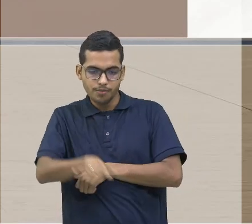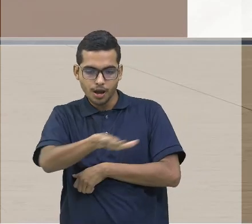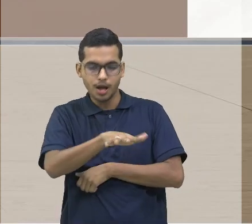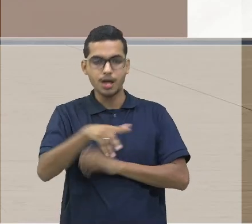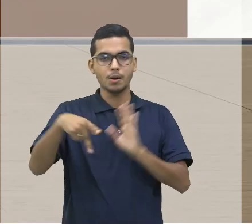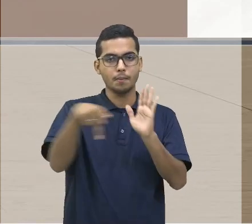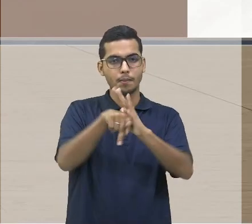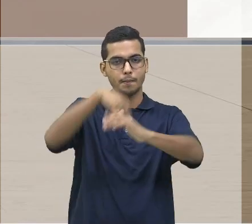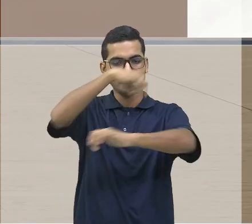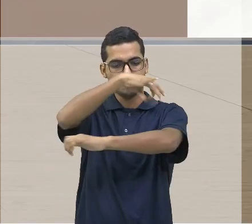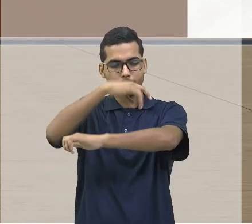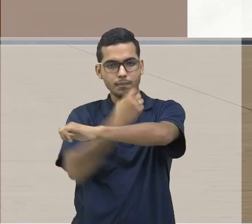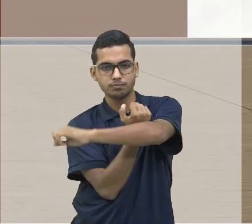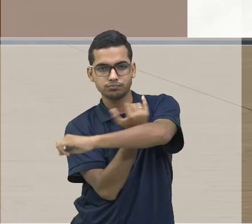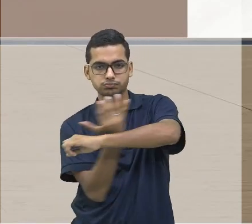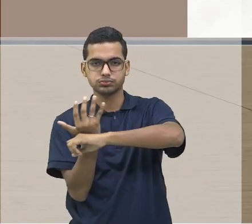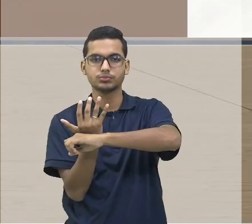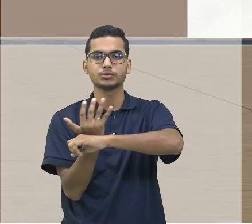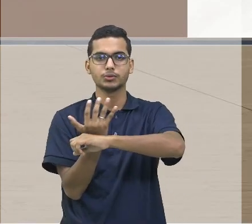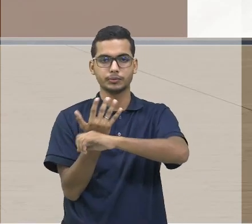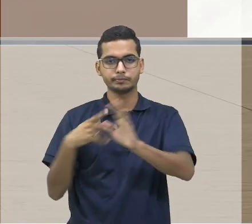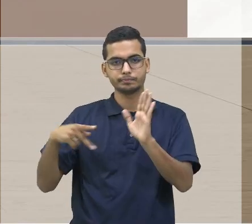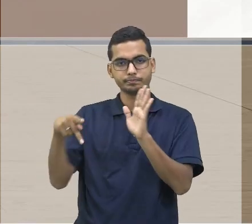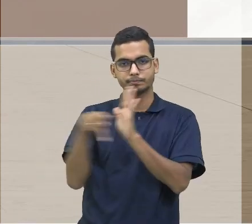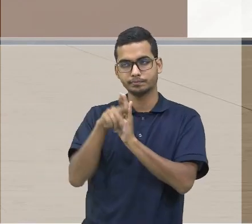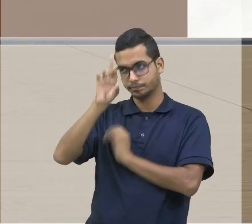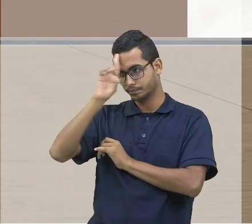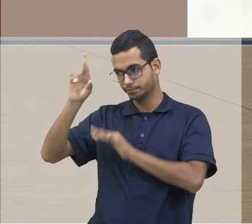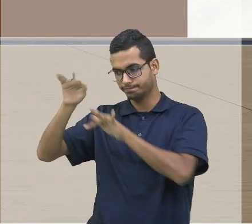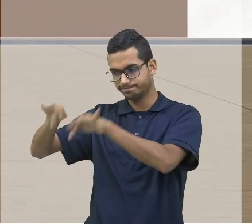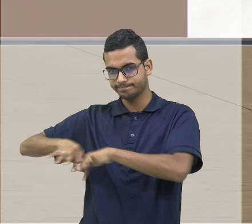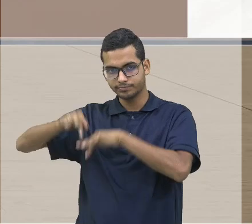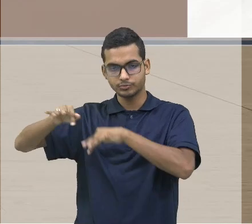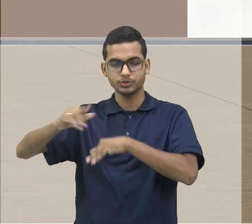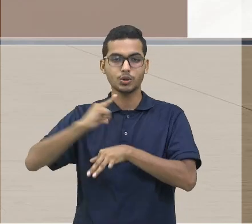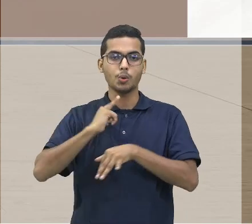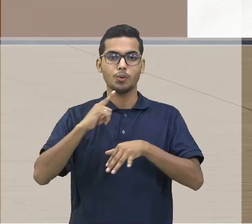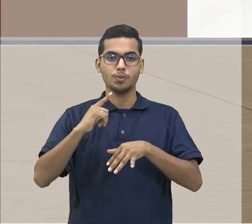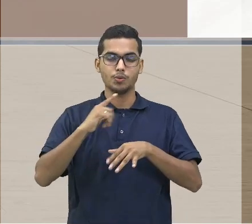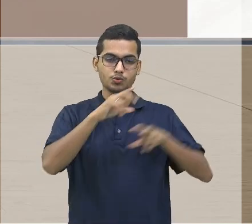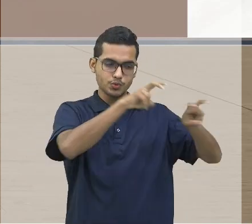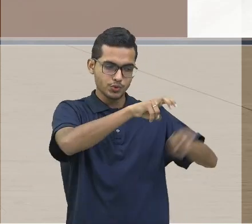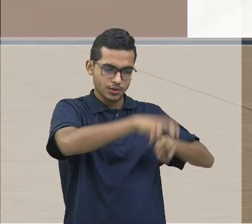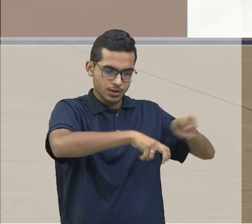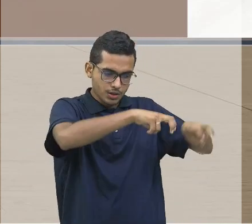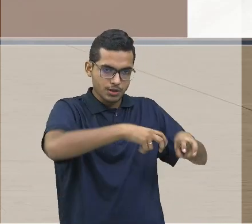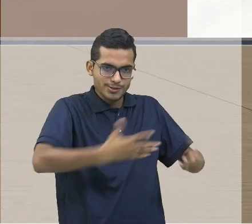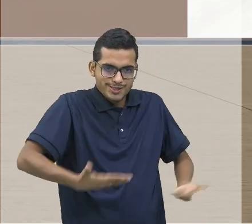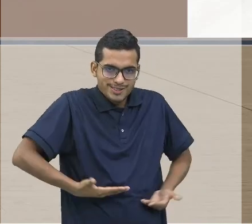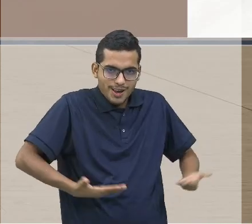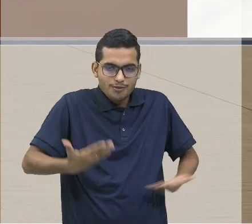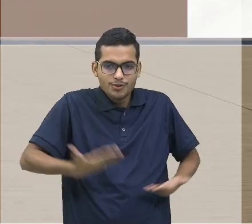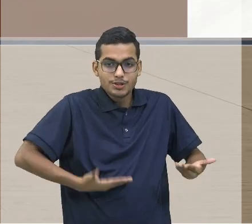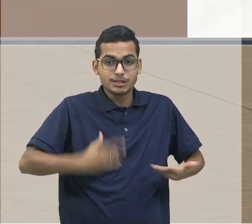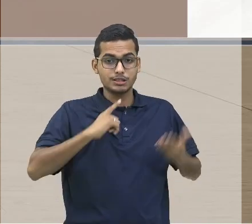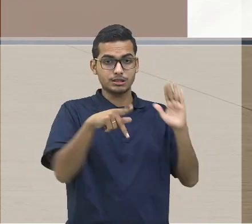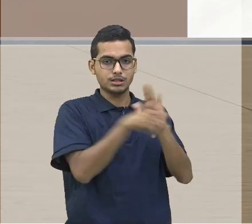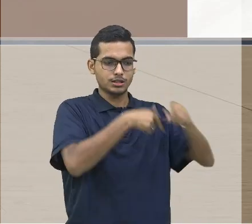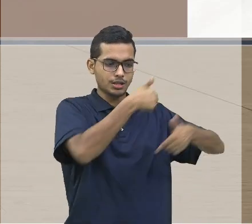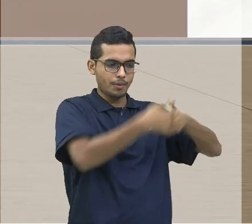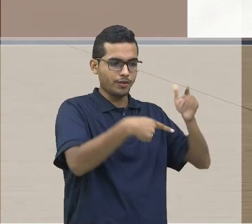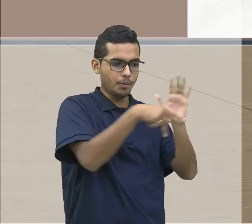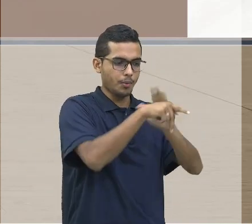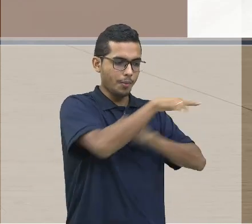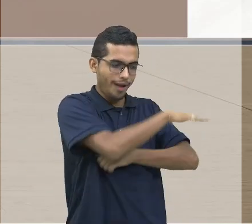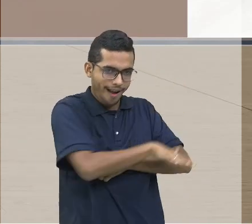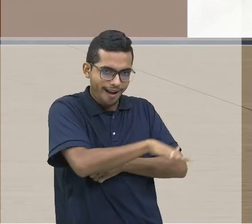tudo que fosse produzido era exclusivamente para o Senhor. Então, tem também essa questão da talha. Então, o trabalho é